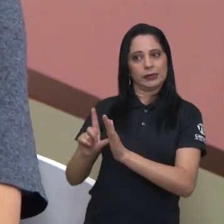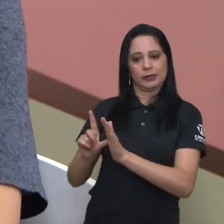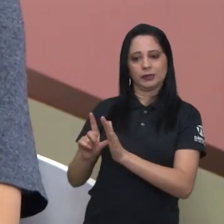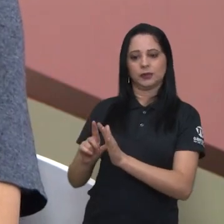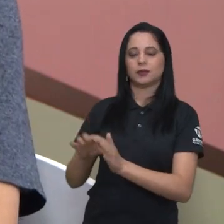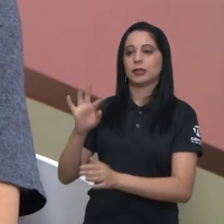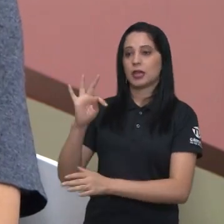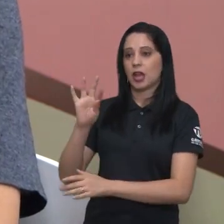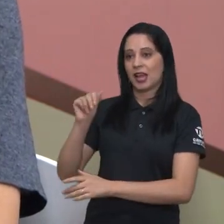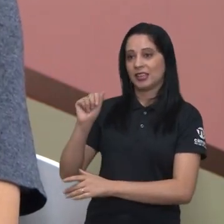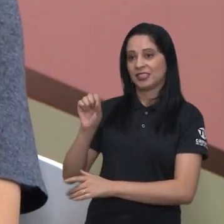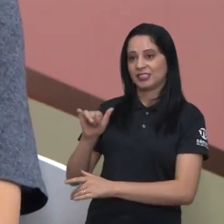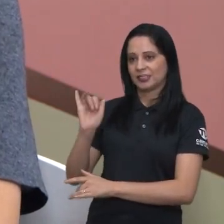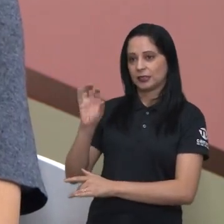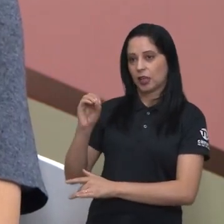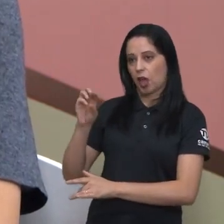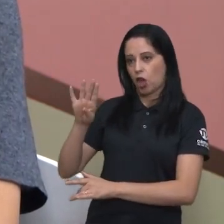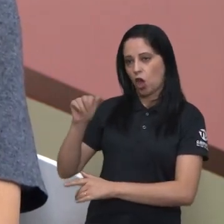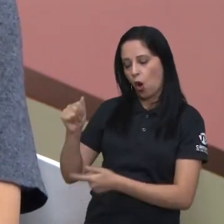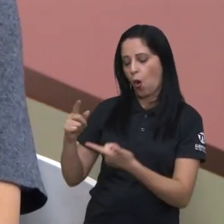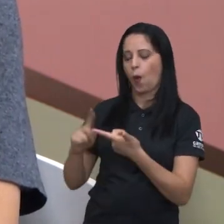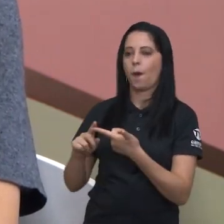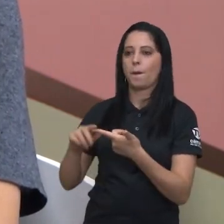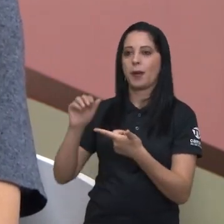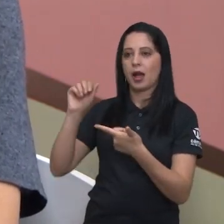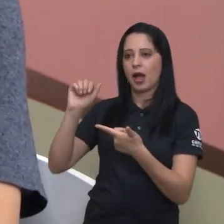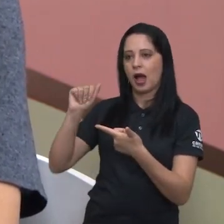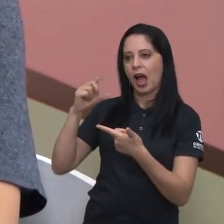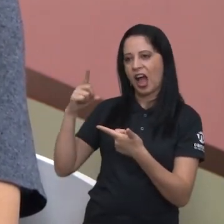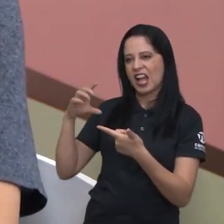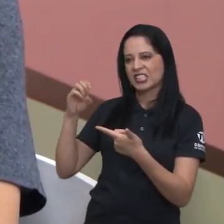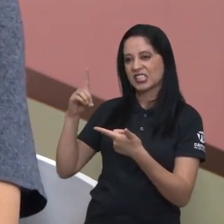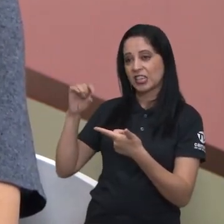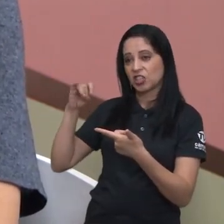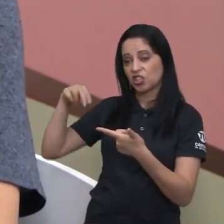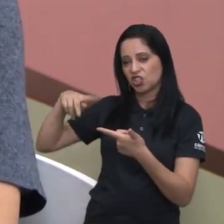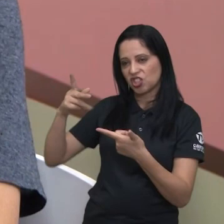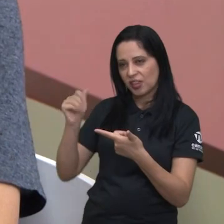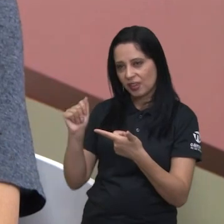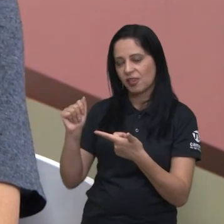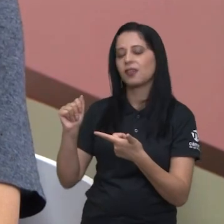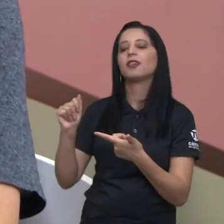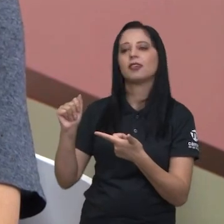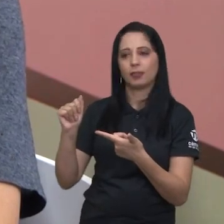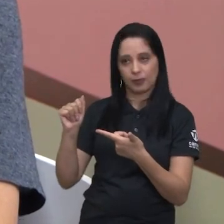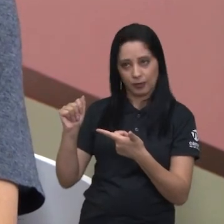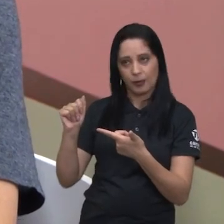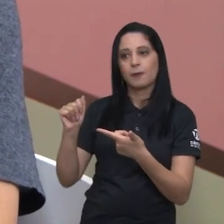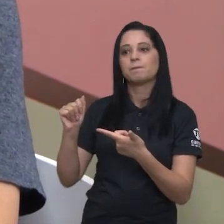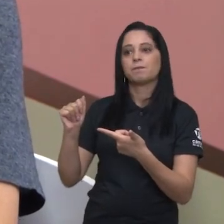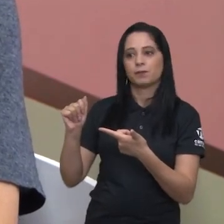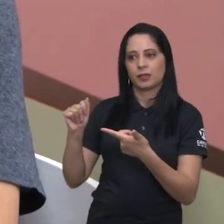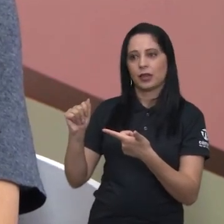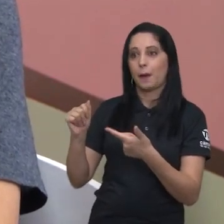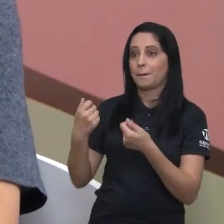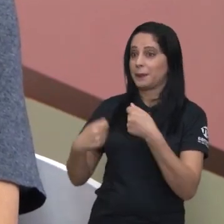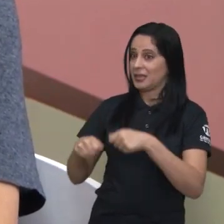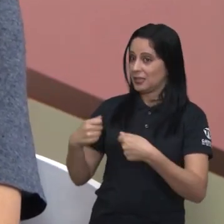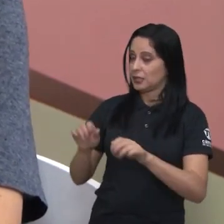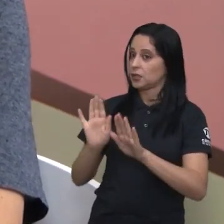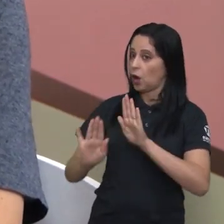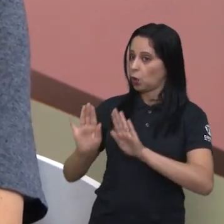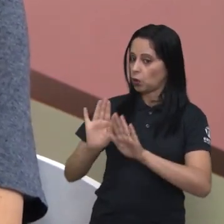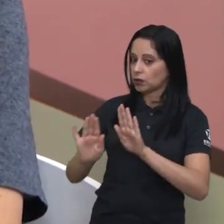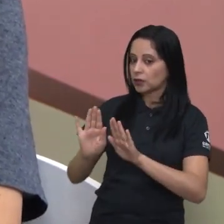assim, a taioba, a azedinha também, algumas têm excesso de ácido oxálico, que é um fator antinutricional. Então, por